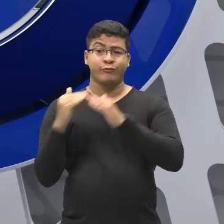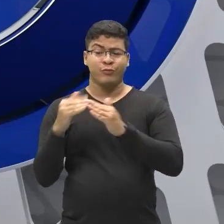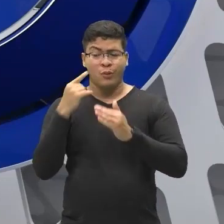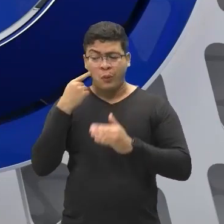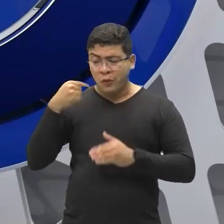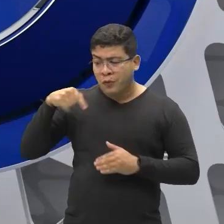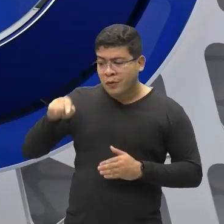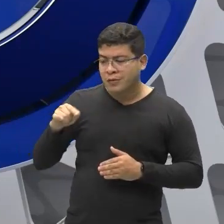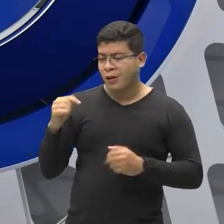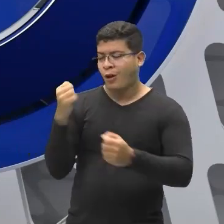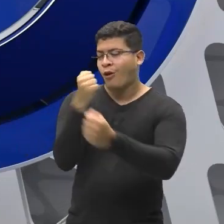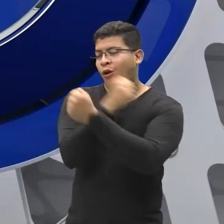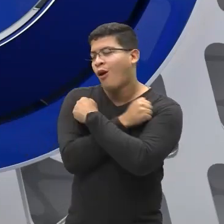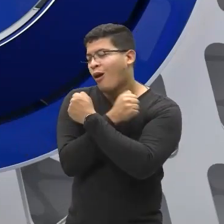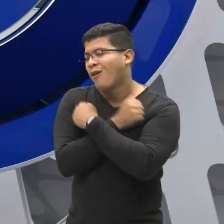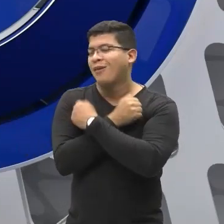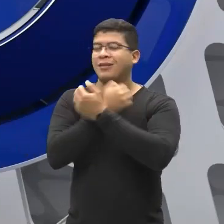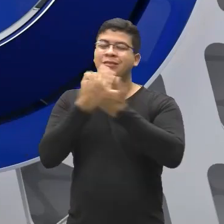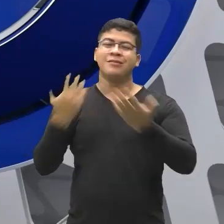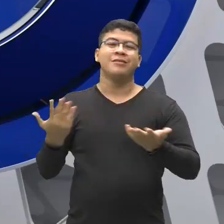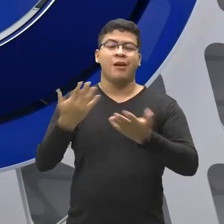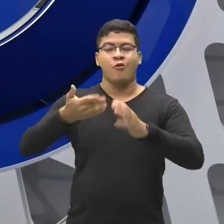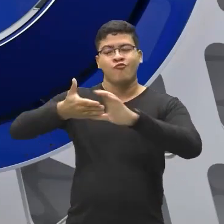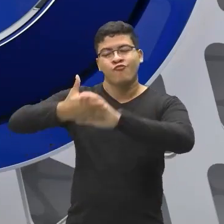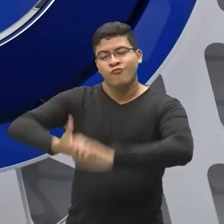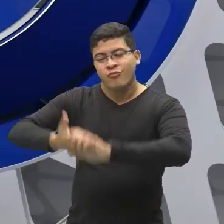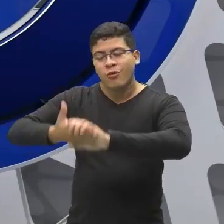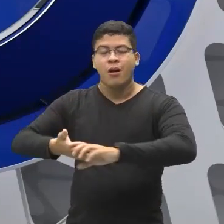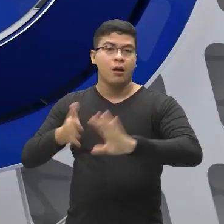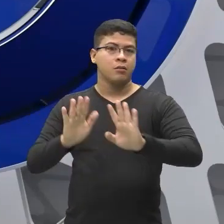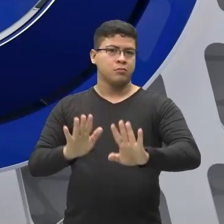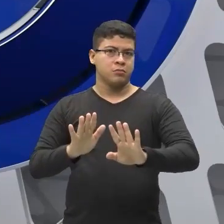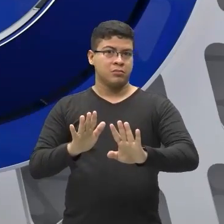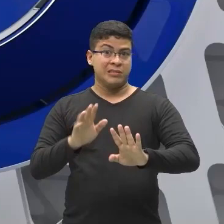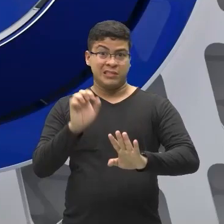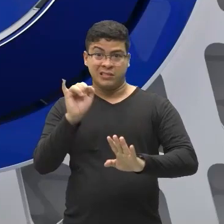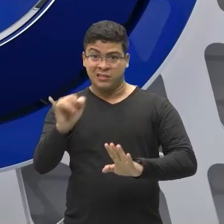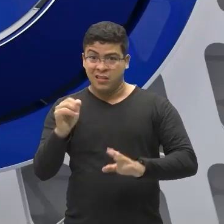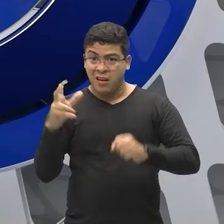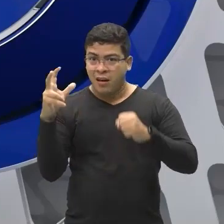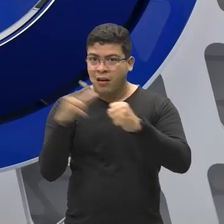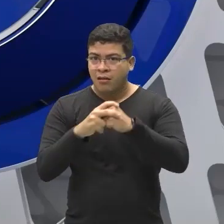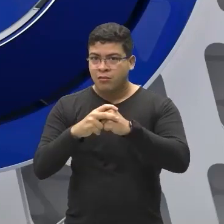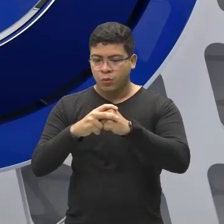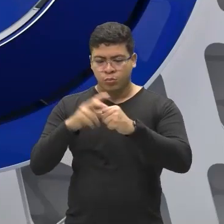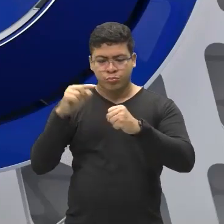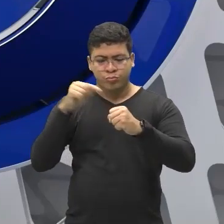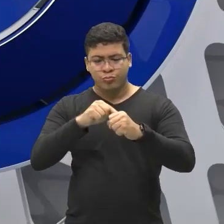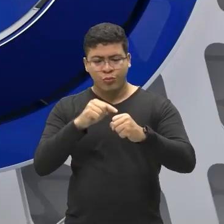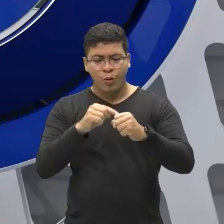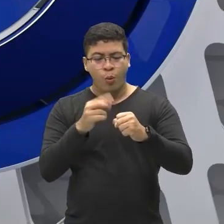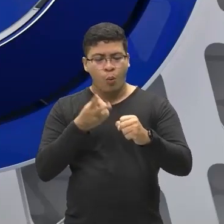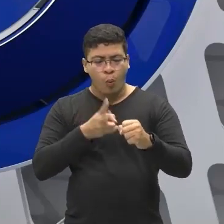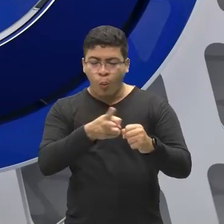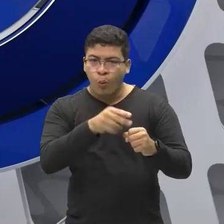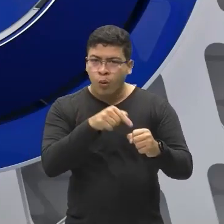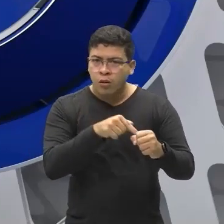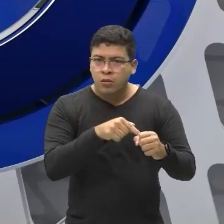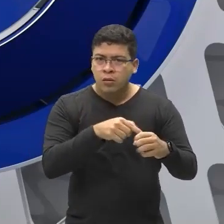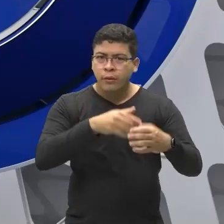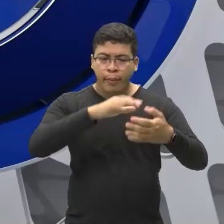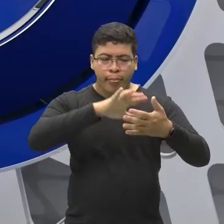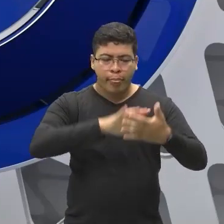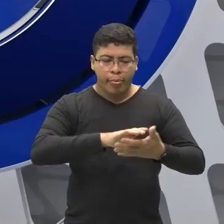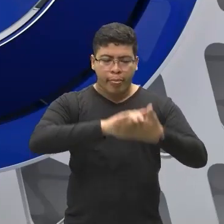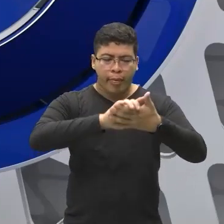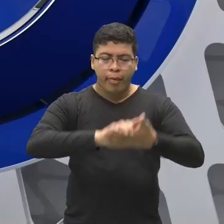Vou abraçar minha vizinha, vou pegar na mão. Se esse vírus, que estava presente no meu organismo, ele